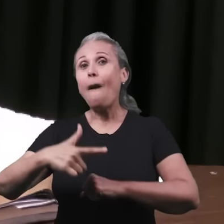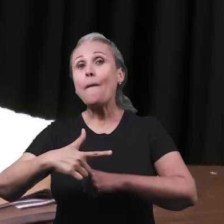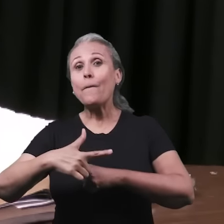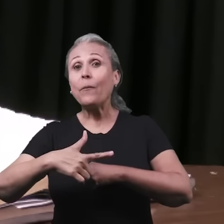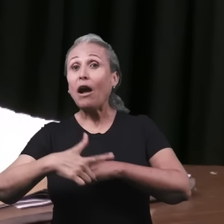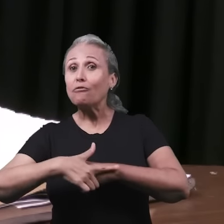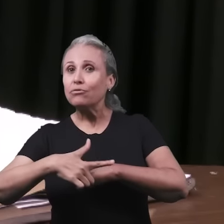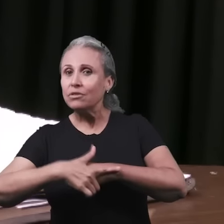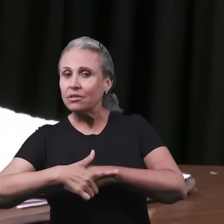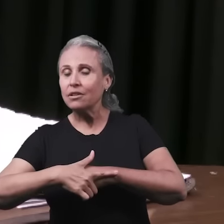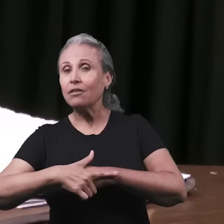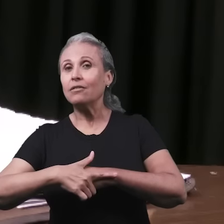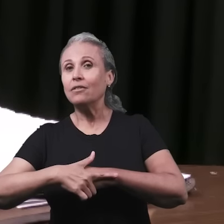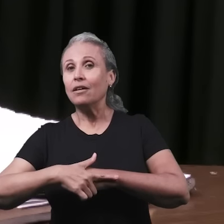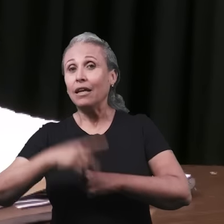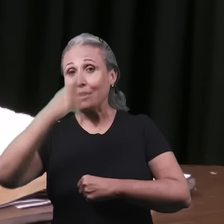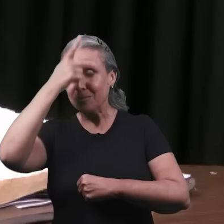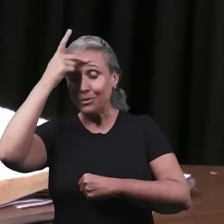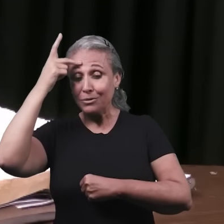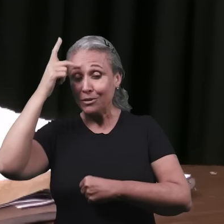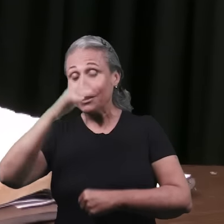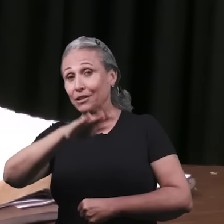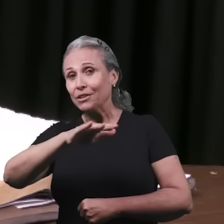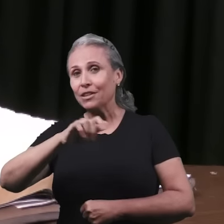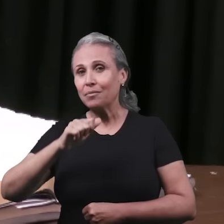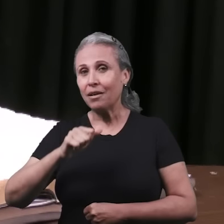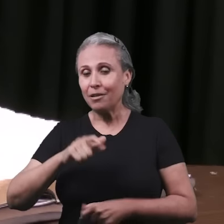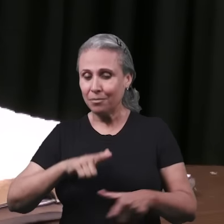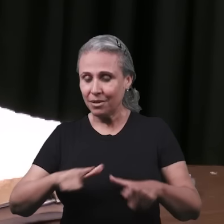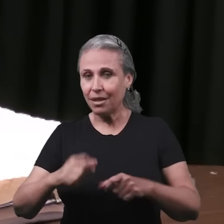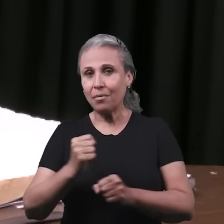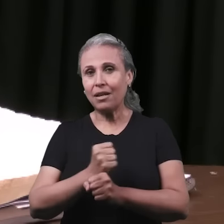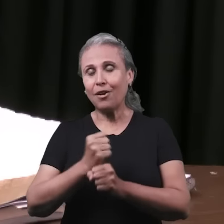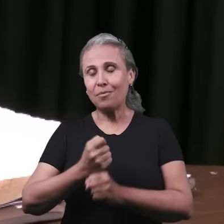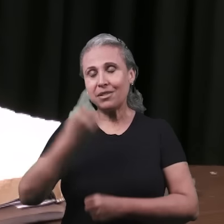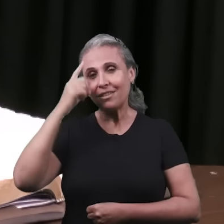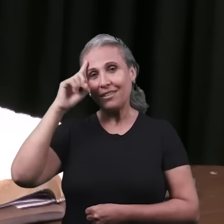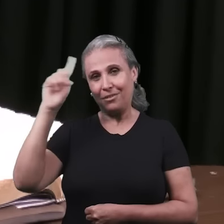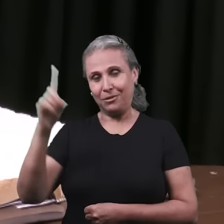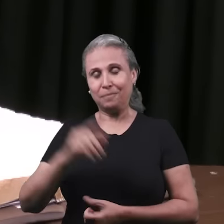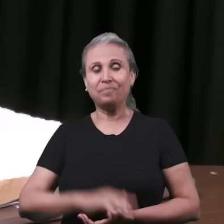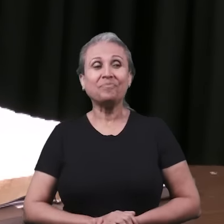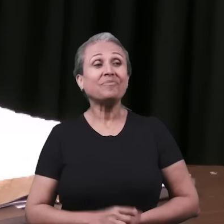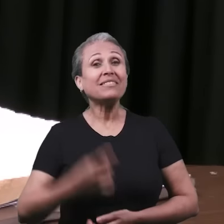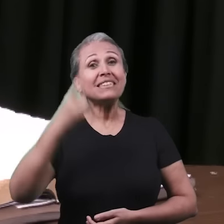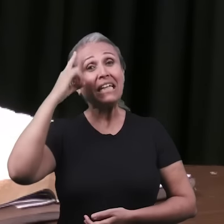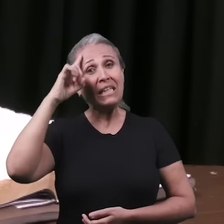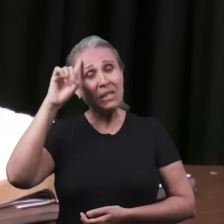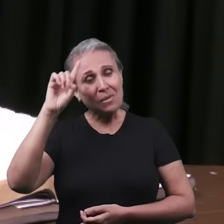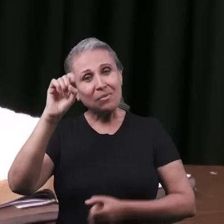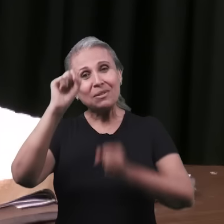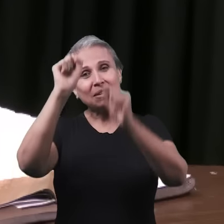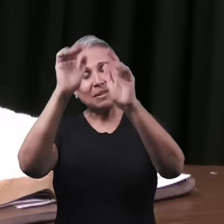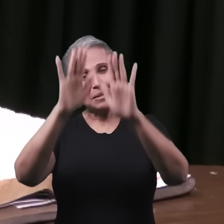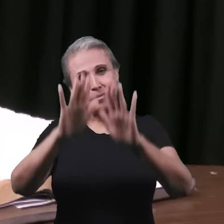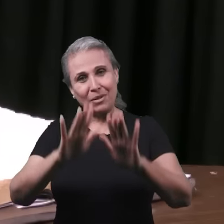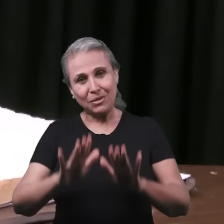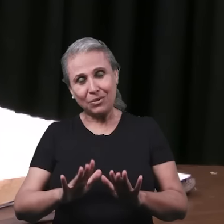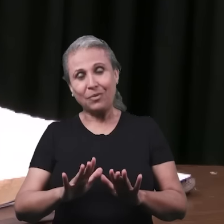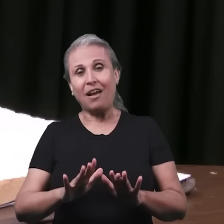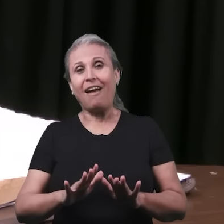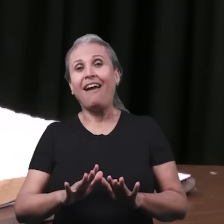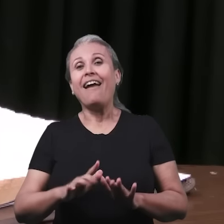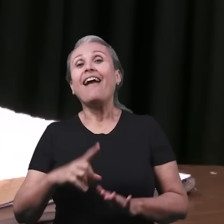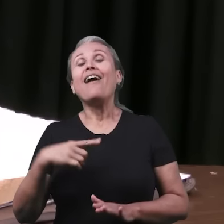sendo chamados para a realização dessa obra, não é isso? Que Deus possa assim nos abençoar. Esse é o